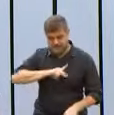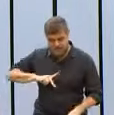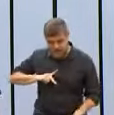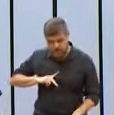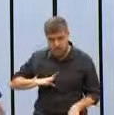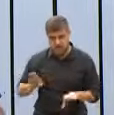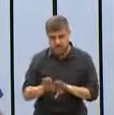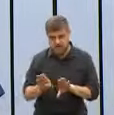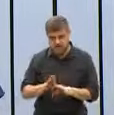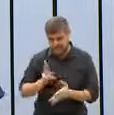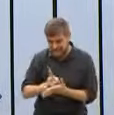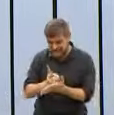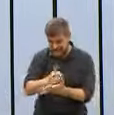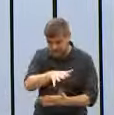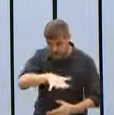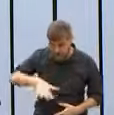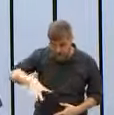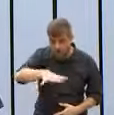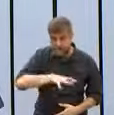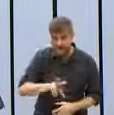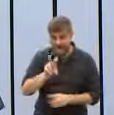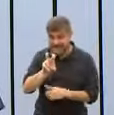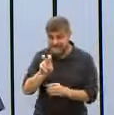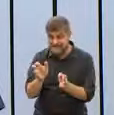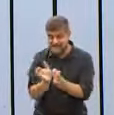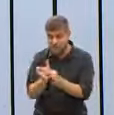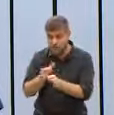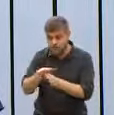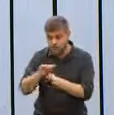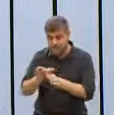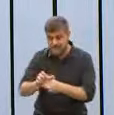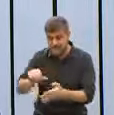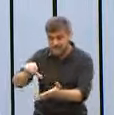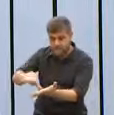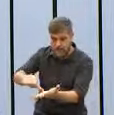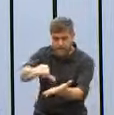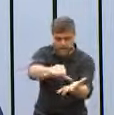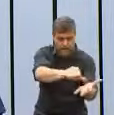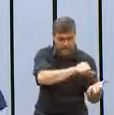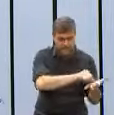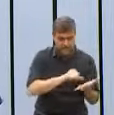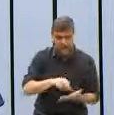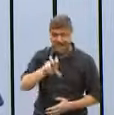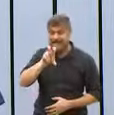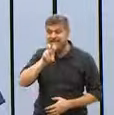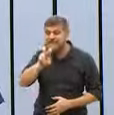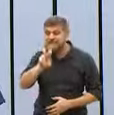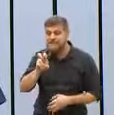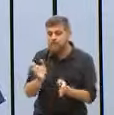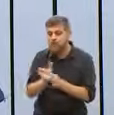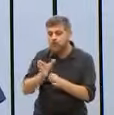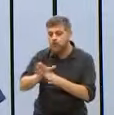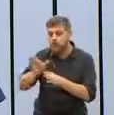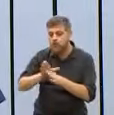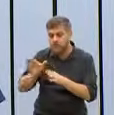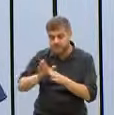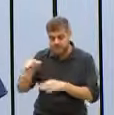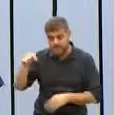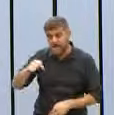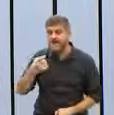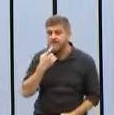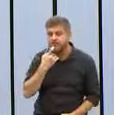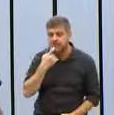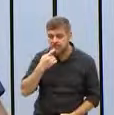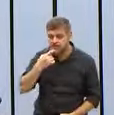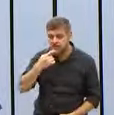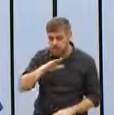Público, sempre no órgão colegiado, somos 5 conselheiros numa região, são 5 regiões em Campinas, então a gente debate a questão primeiro,